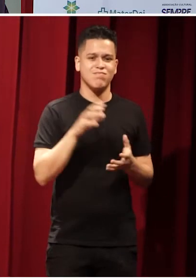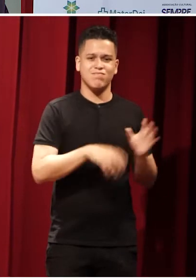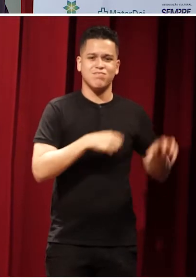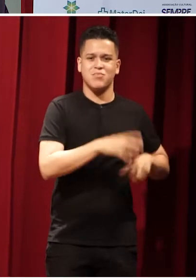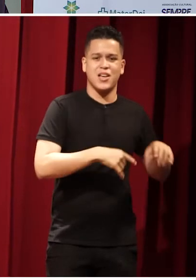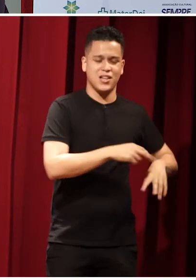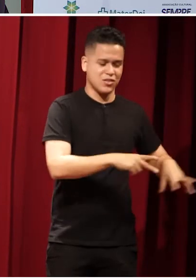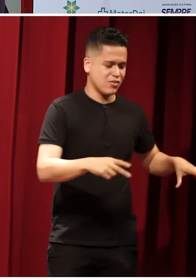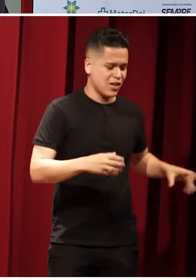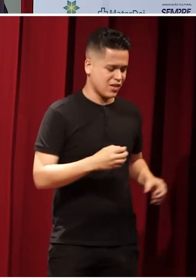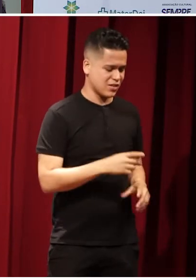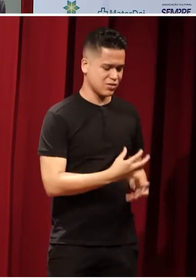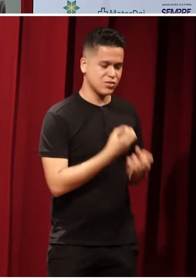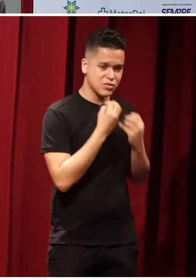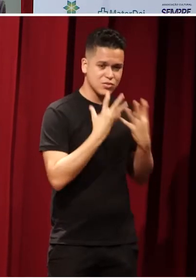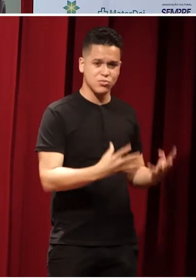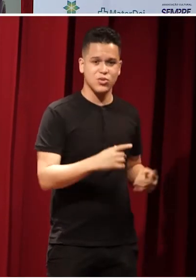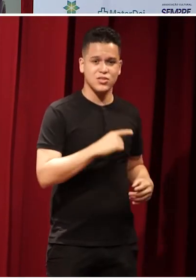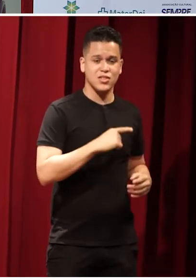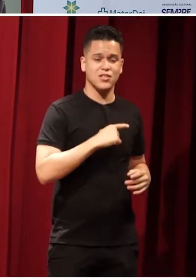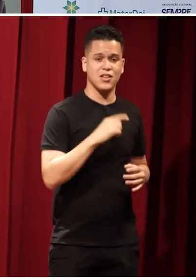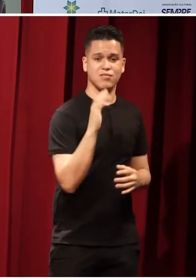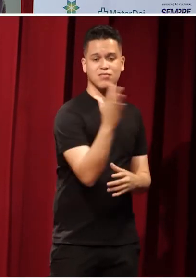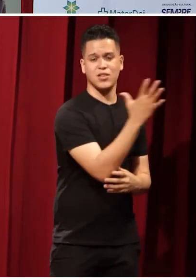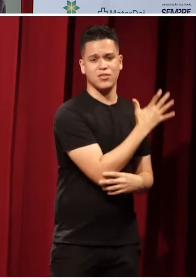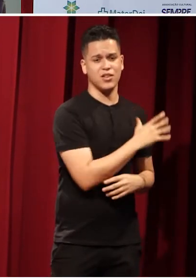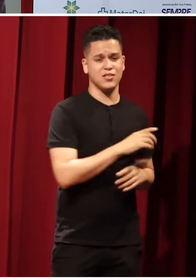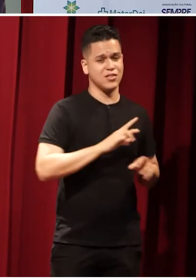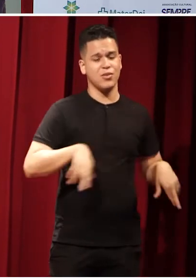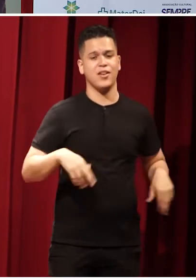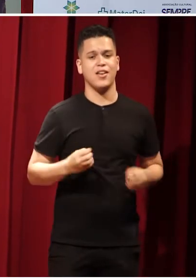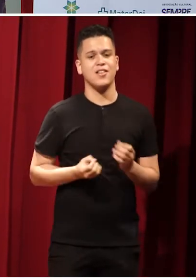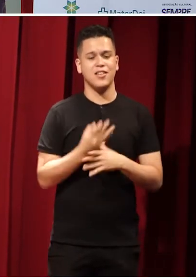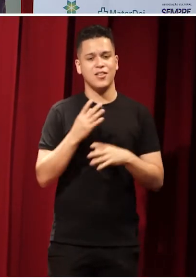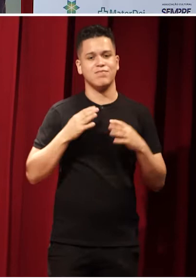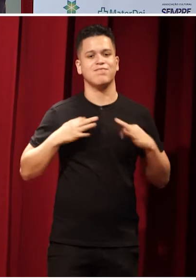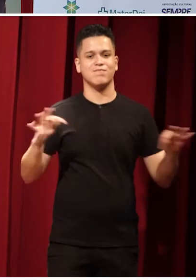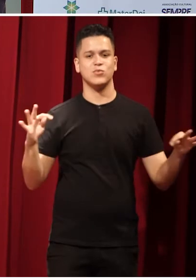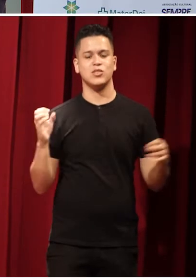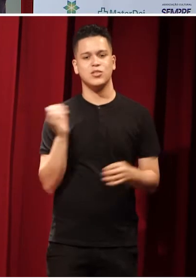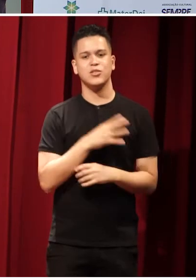recursos da biodiversidade que são valiosos. Ali? Um